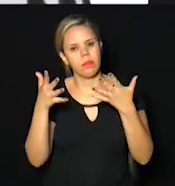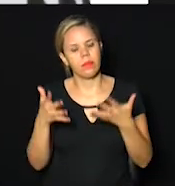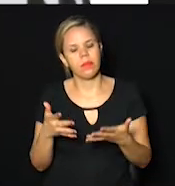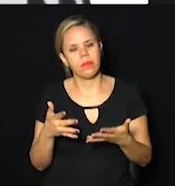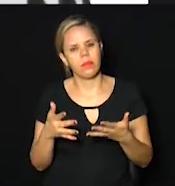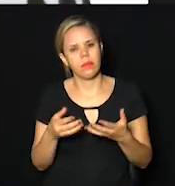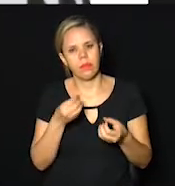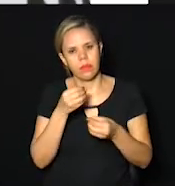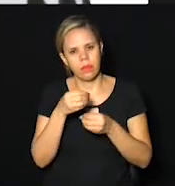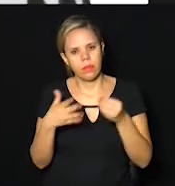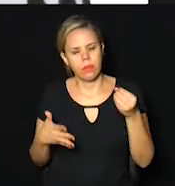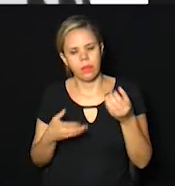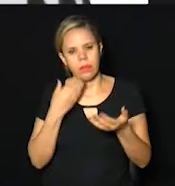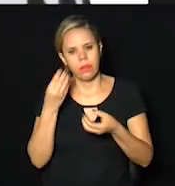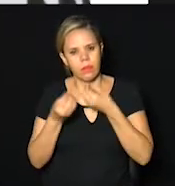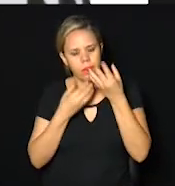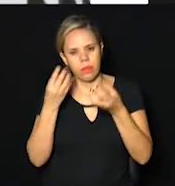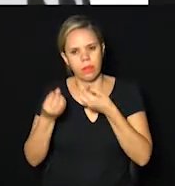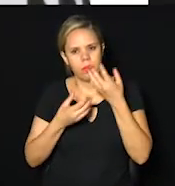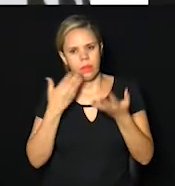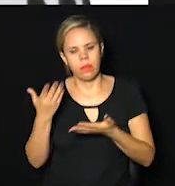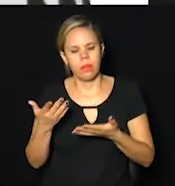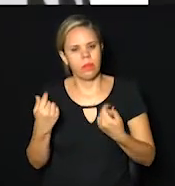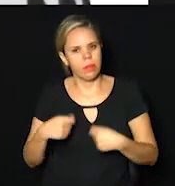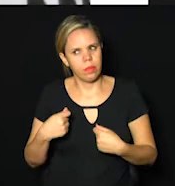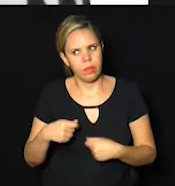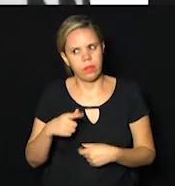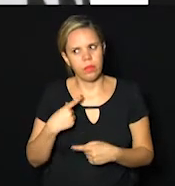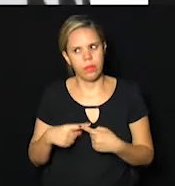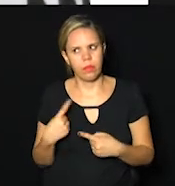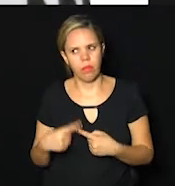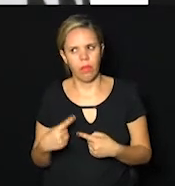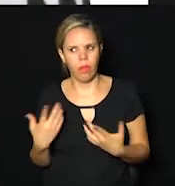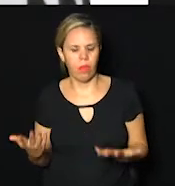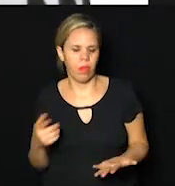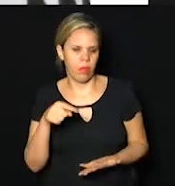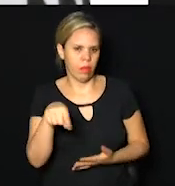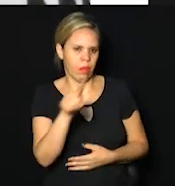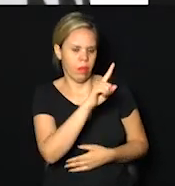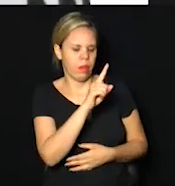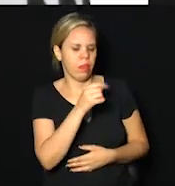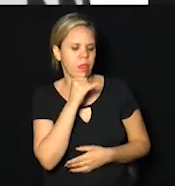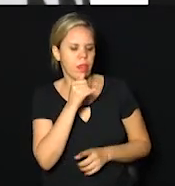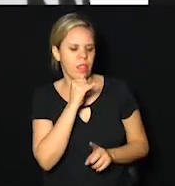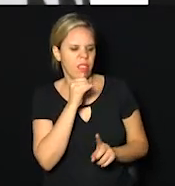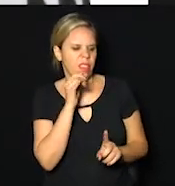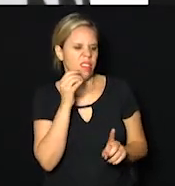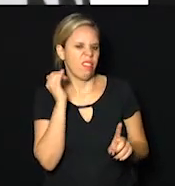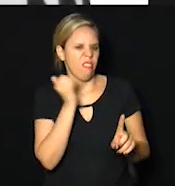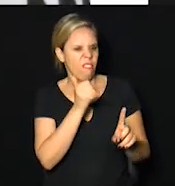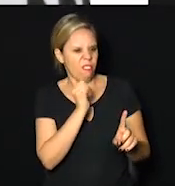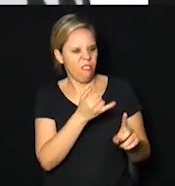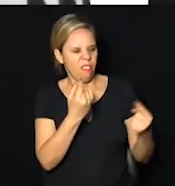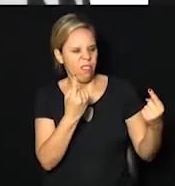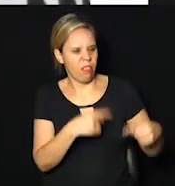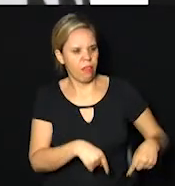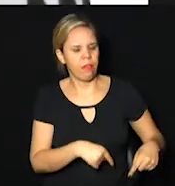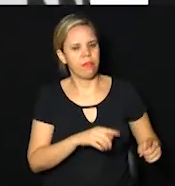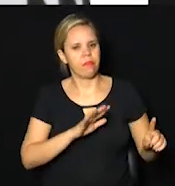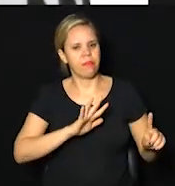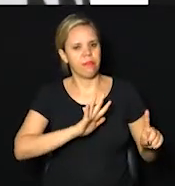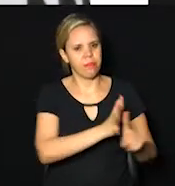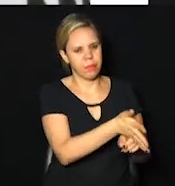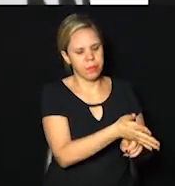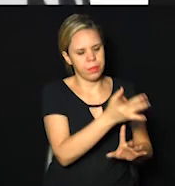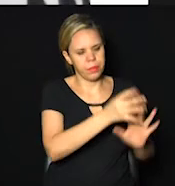argumentação. Ele tem que saber por quê. Quando você for atacado, e isso que é importante, gente, quando o seu projeto